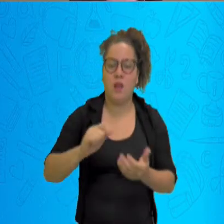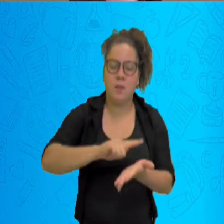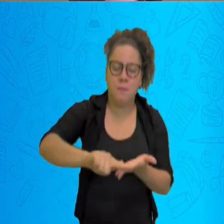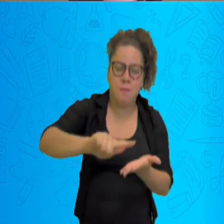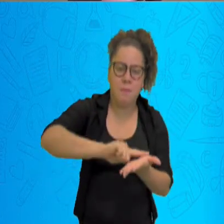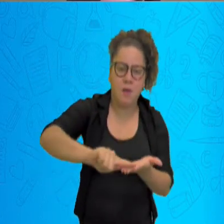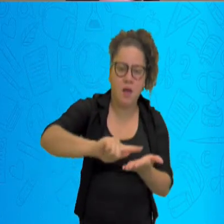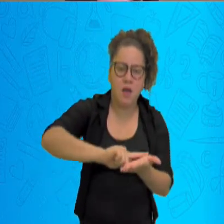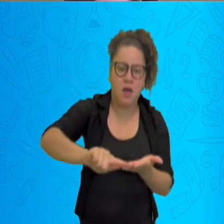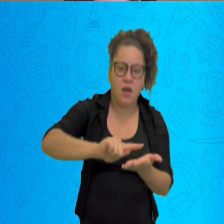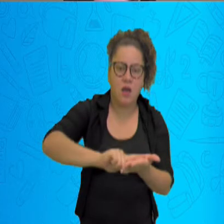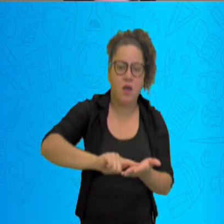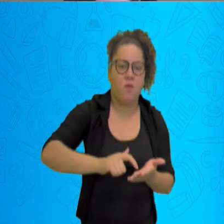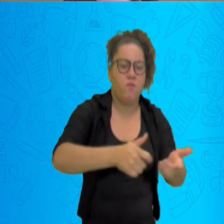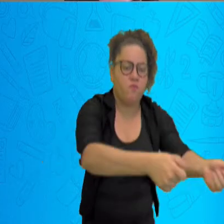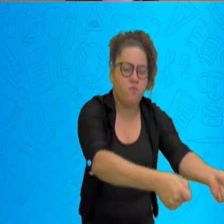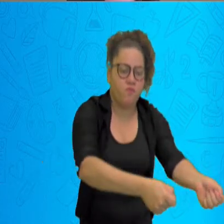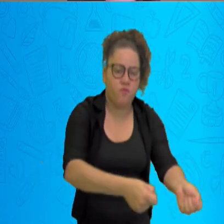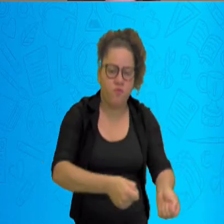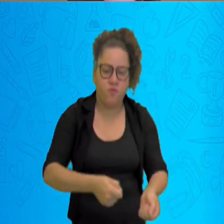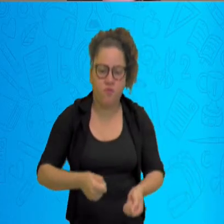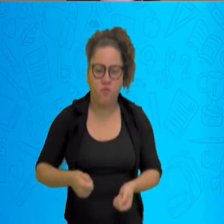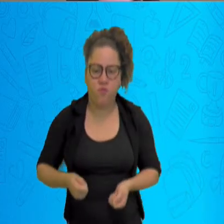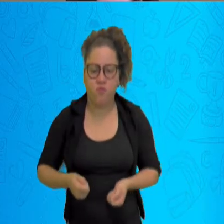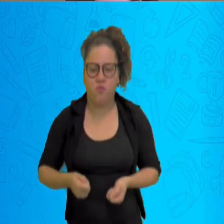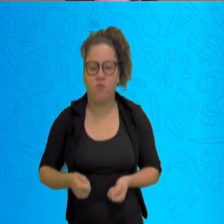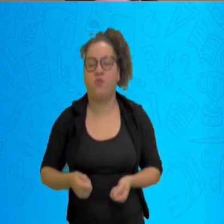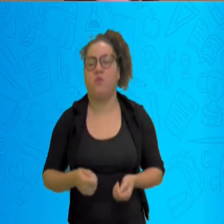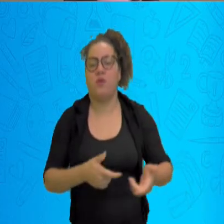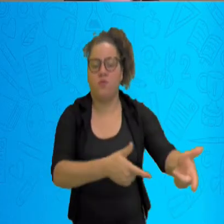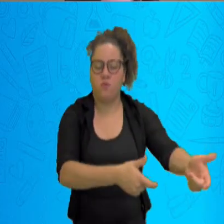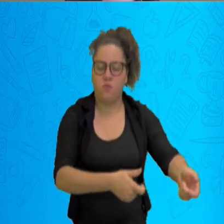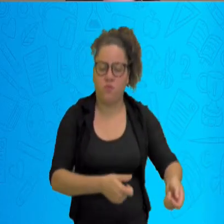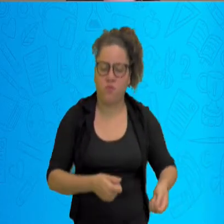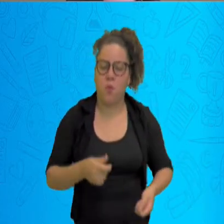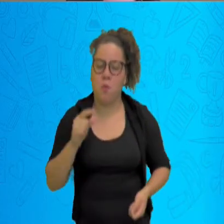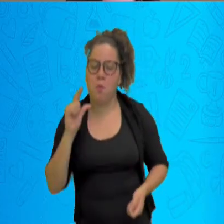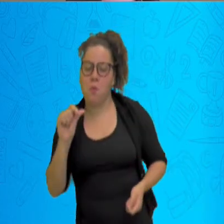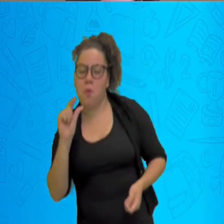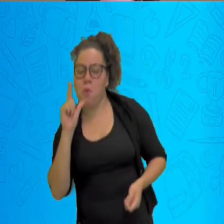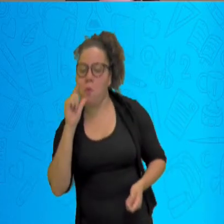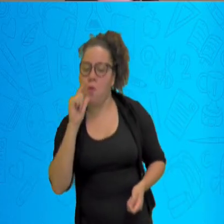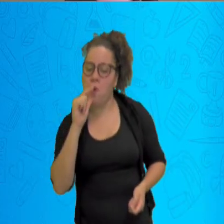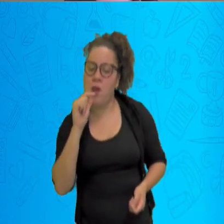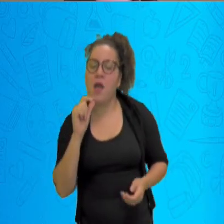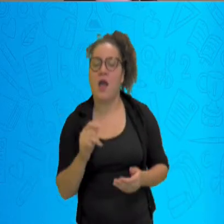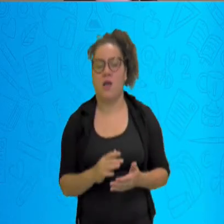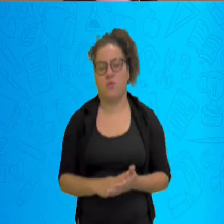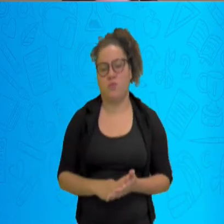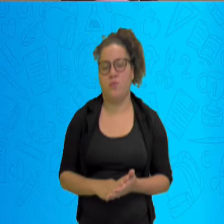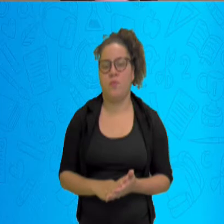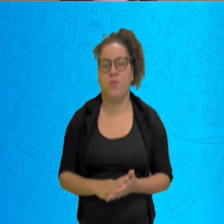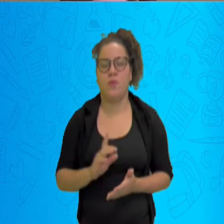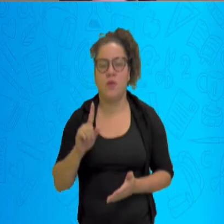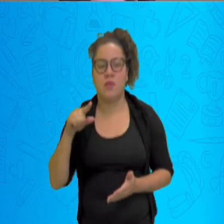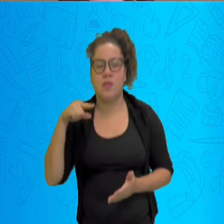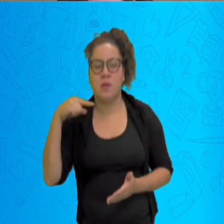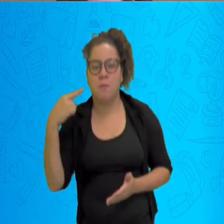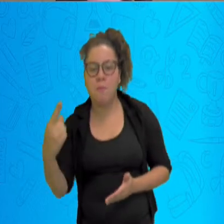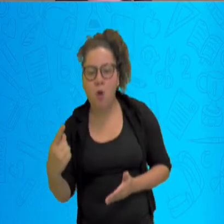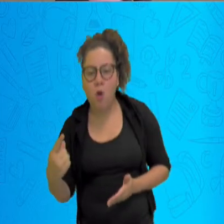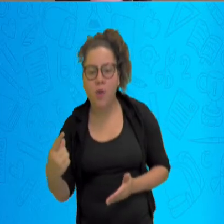só rapamos com o rodo, não passamos o pano para terminar aquele processo.